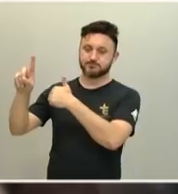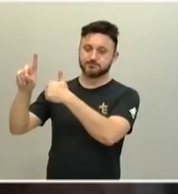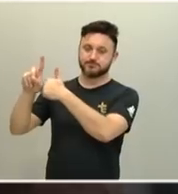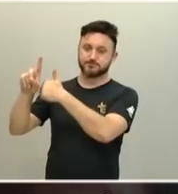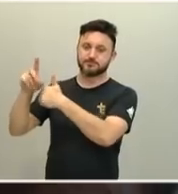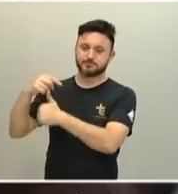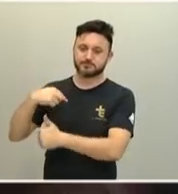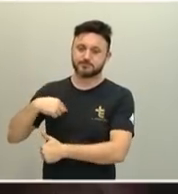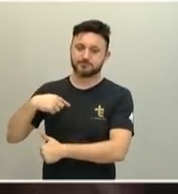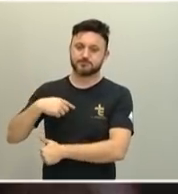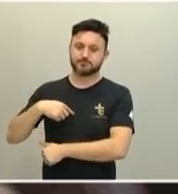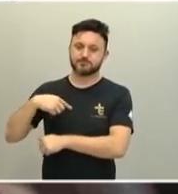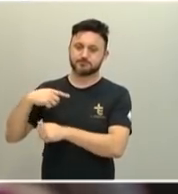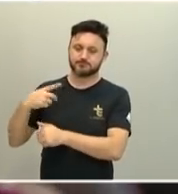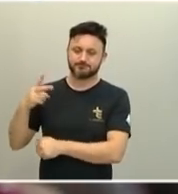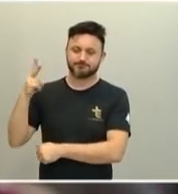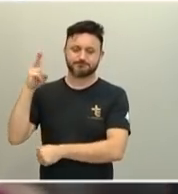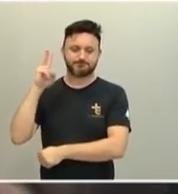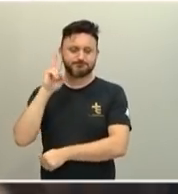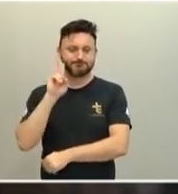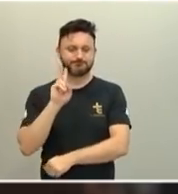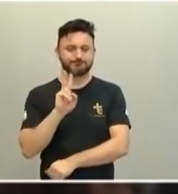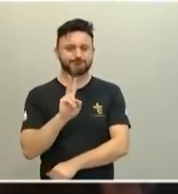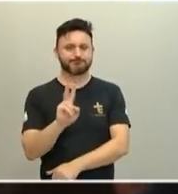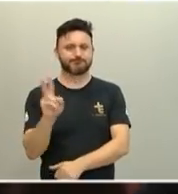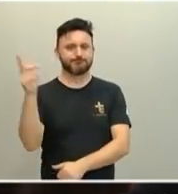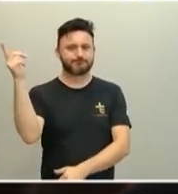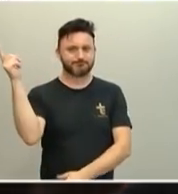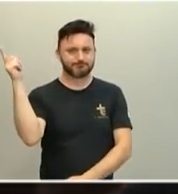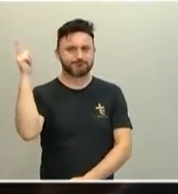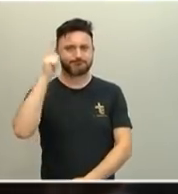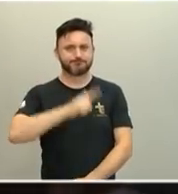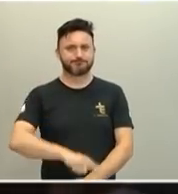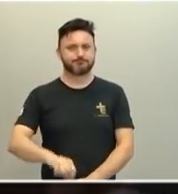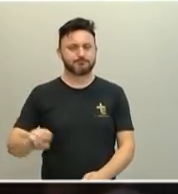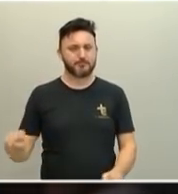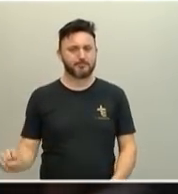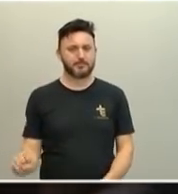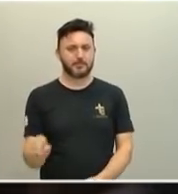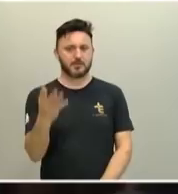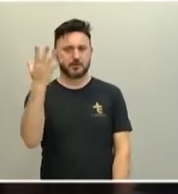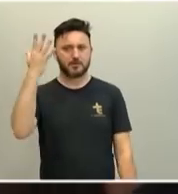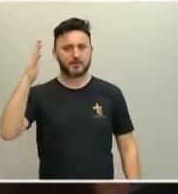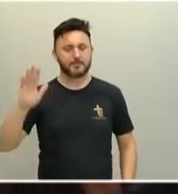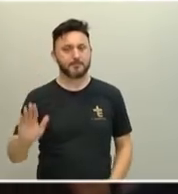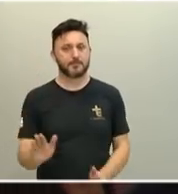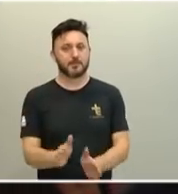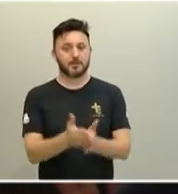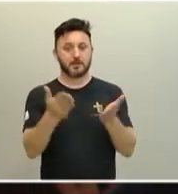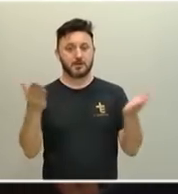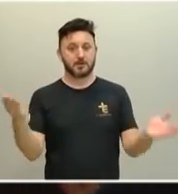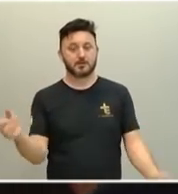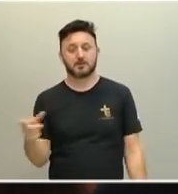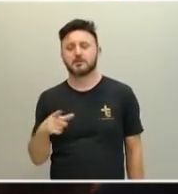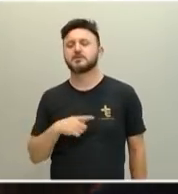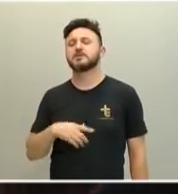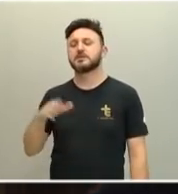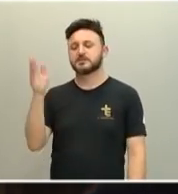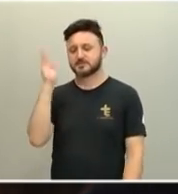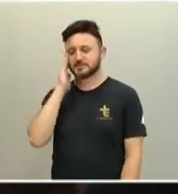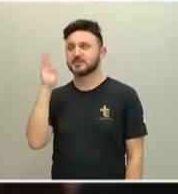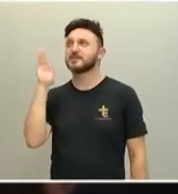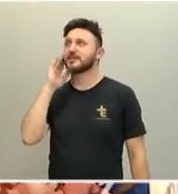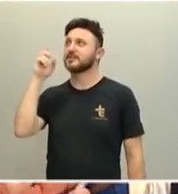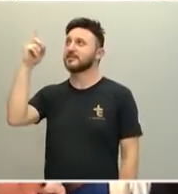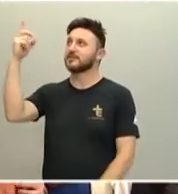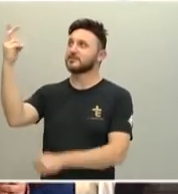Verei ossos secos se levantar. Eu sei que tem como, é só Deus